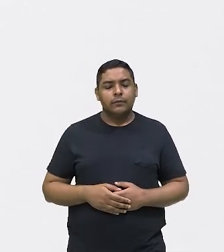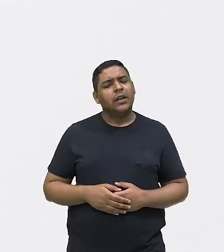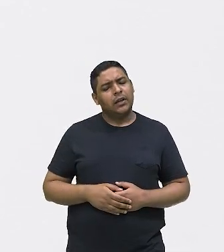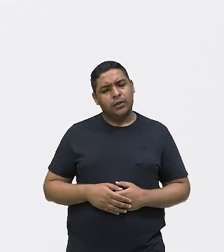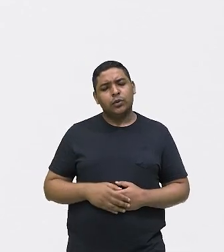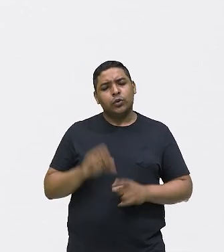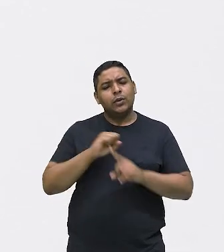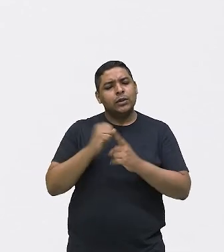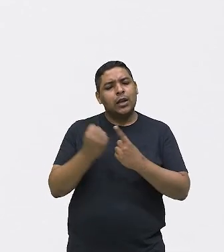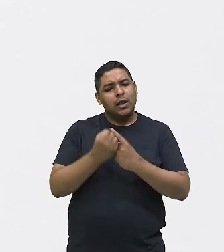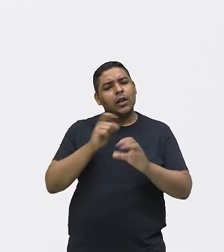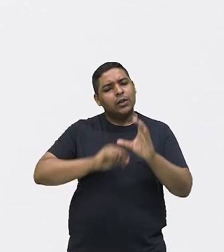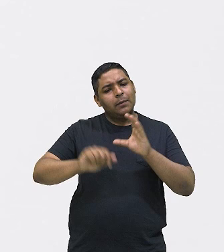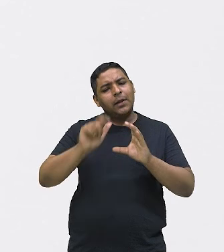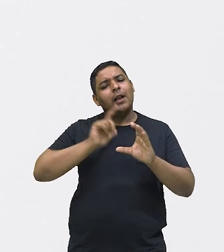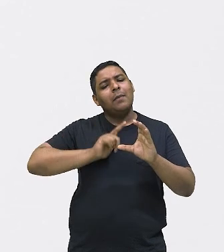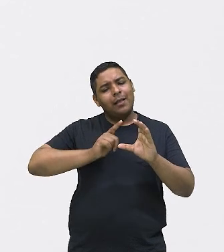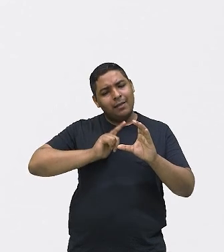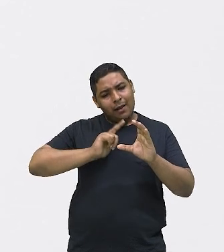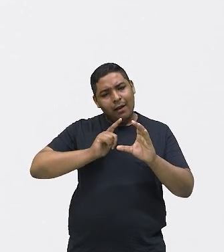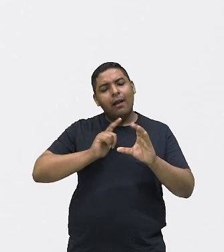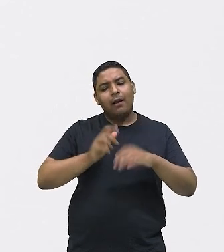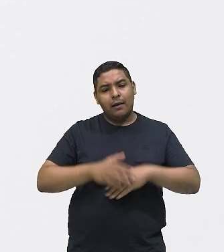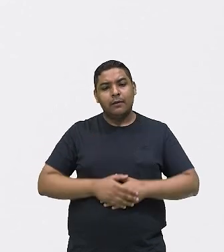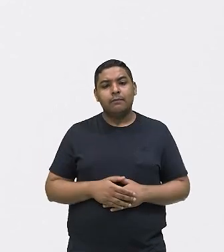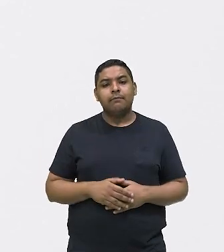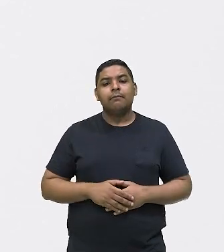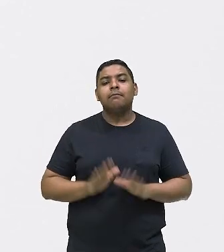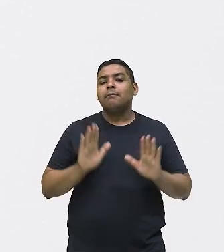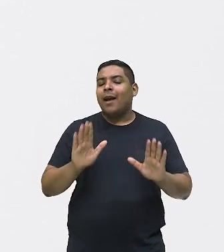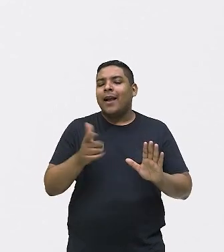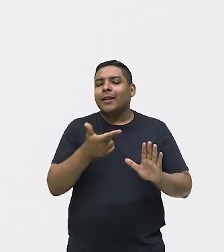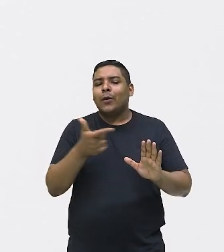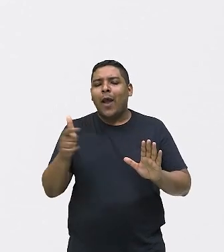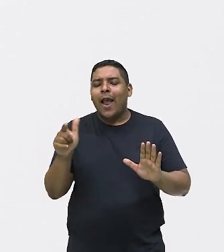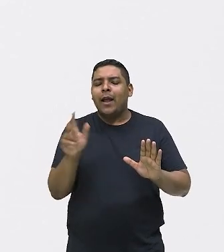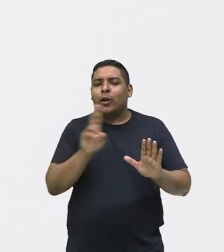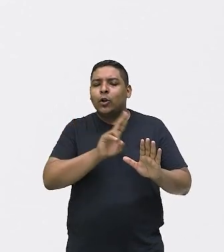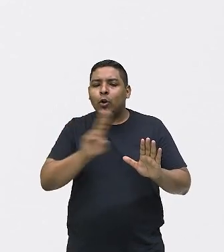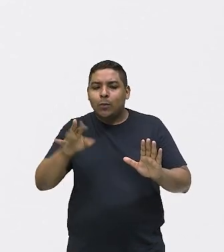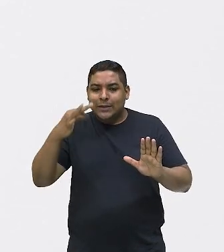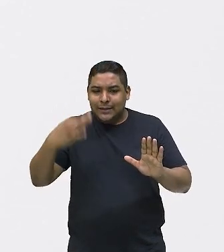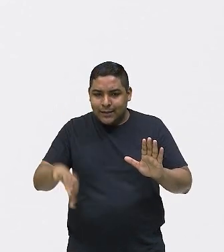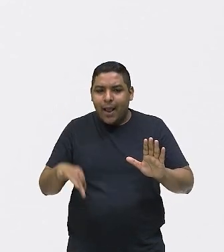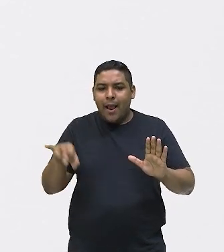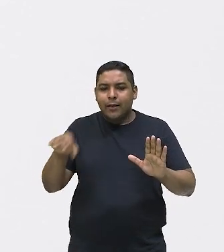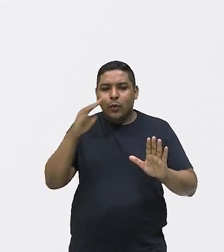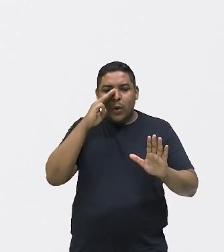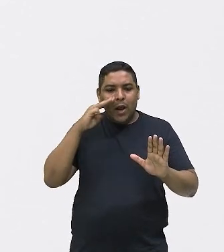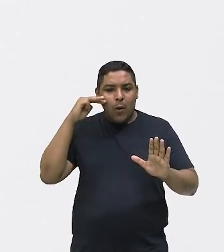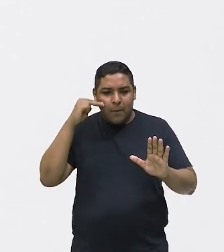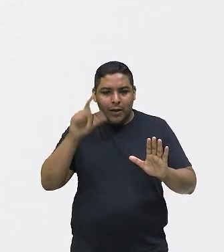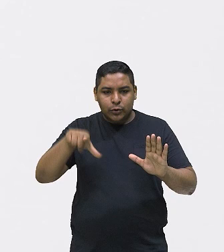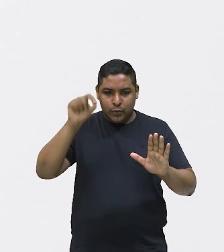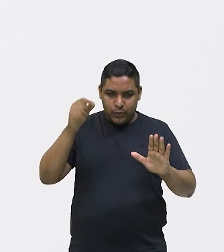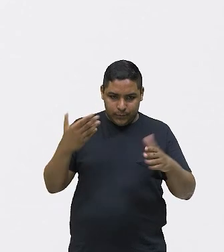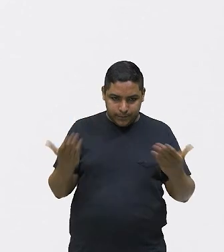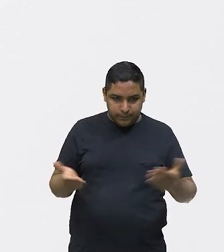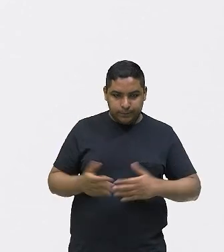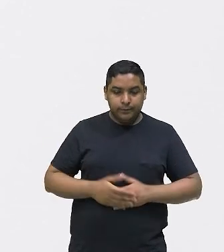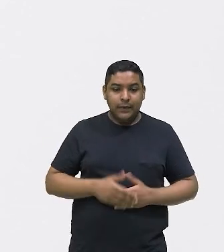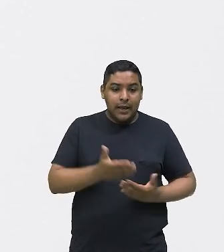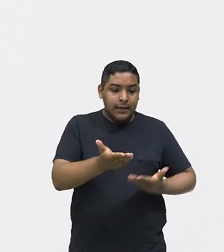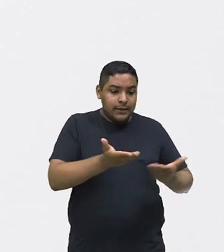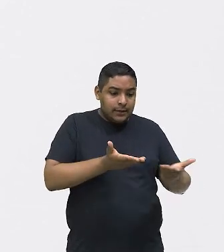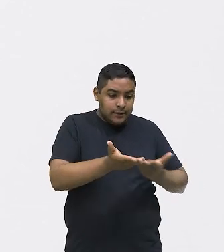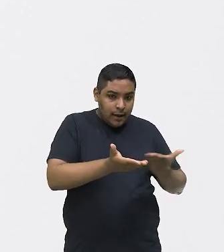existem patrões e chefes, mas não é o termo empregado por Karl Marx. Servos e vassalos,